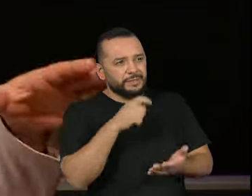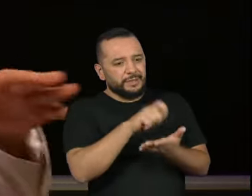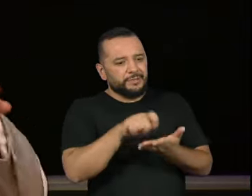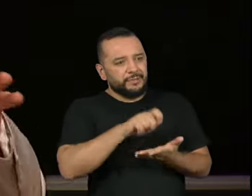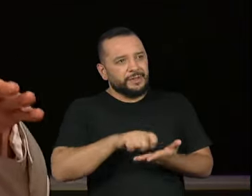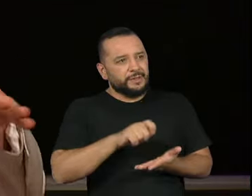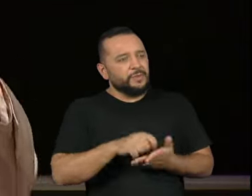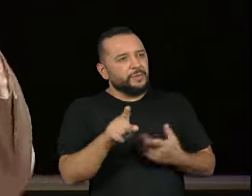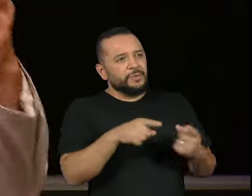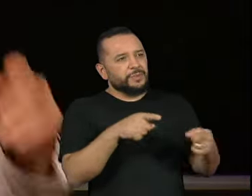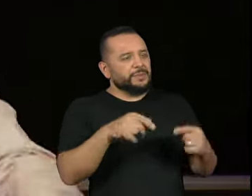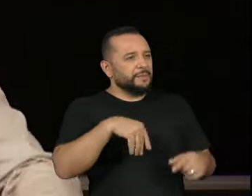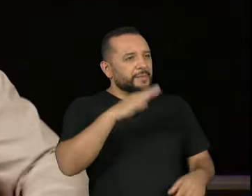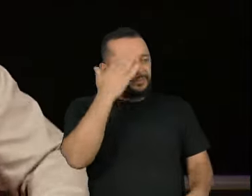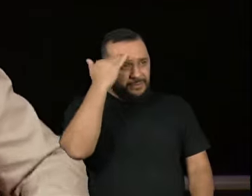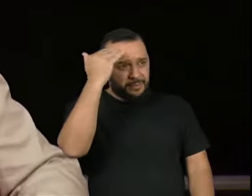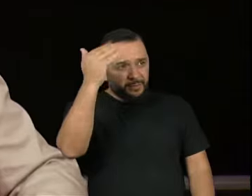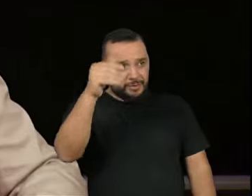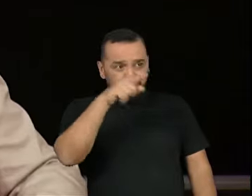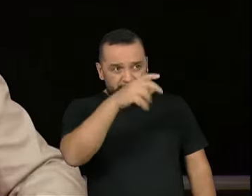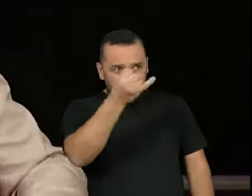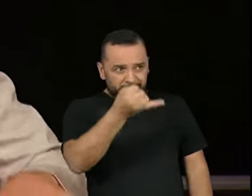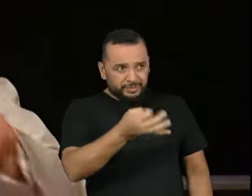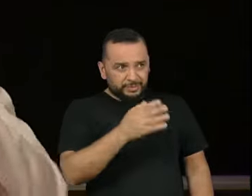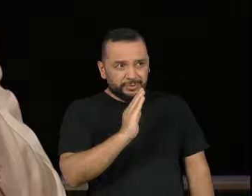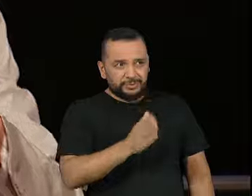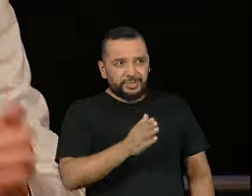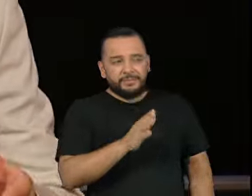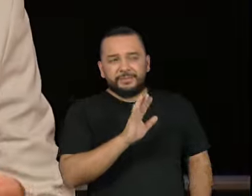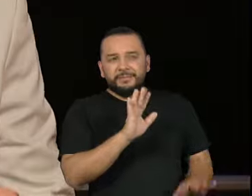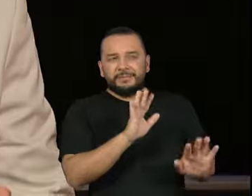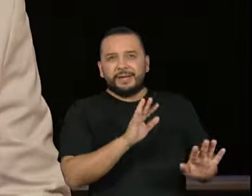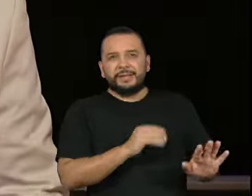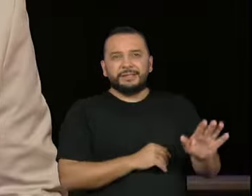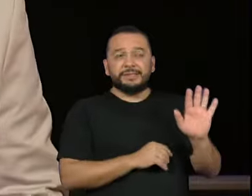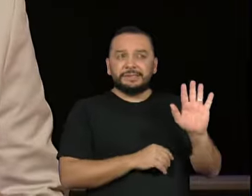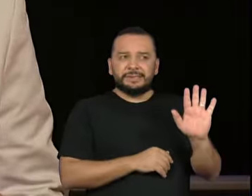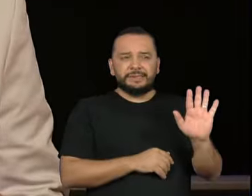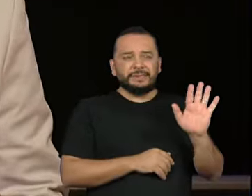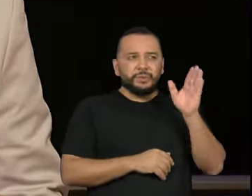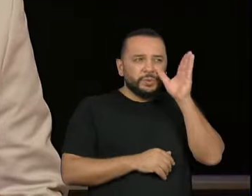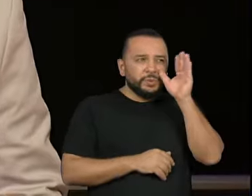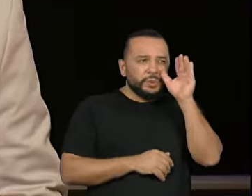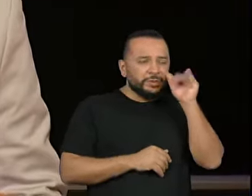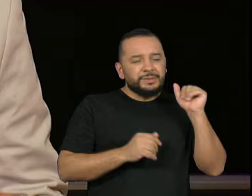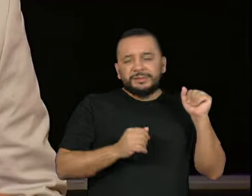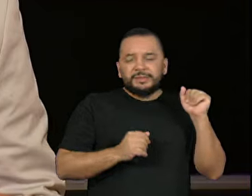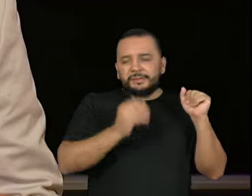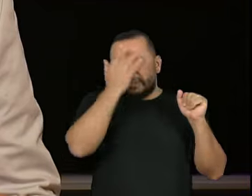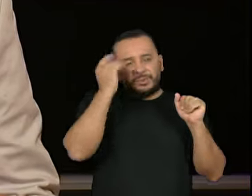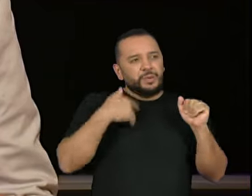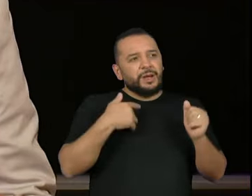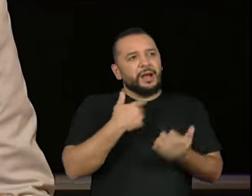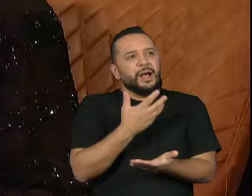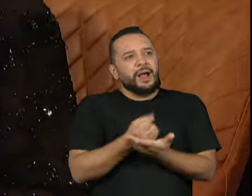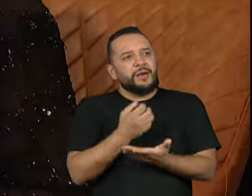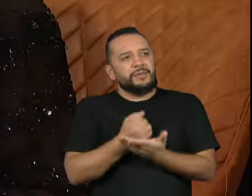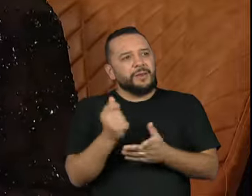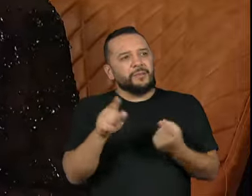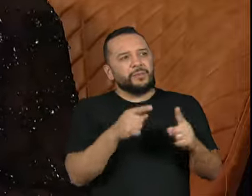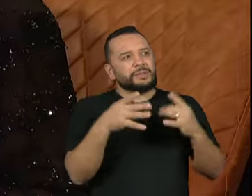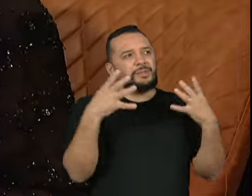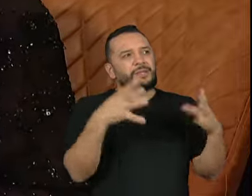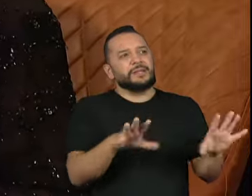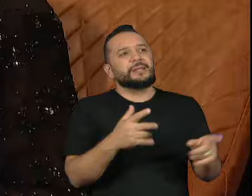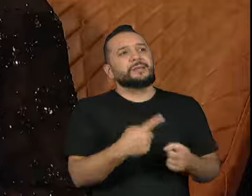maior sucesso da sua carreira, você já mencionou isso, né? Mas, curiosamente, nenhuma gravadora queria gravar essa música. Ah, aí é